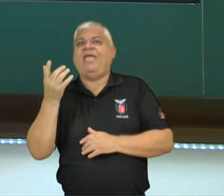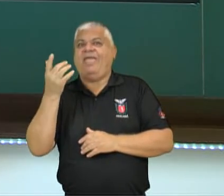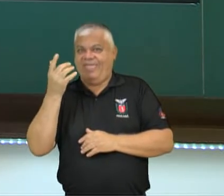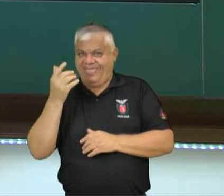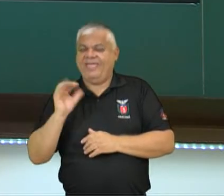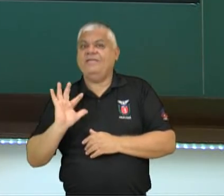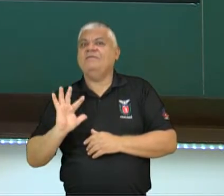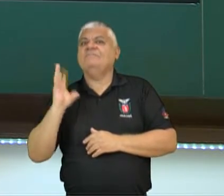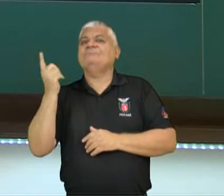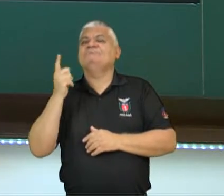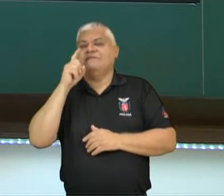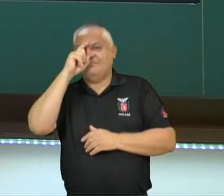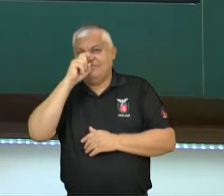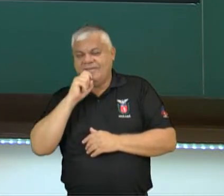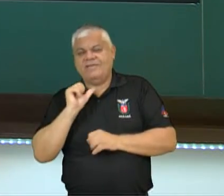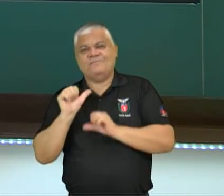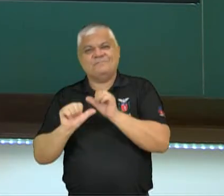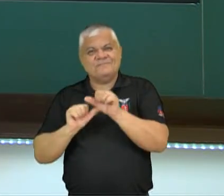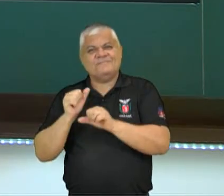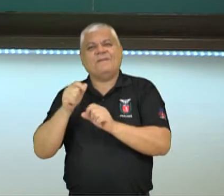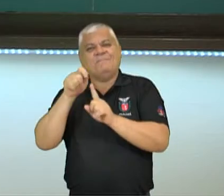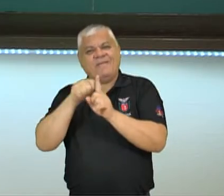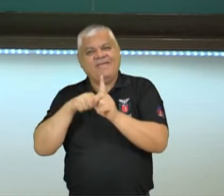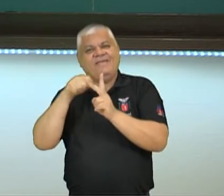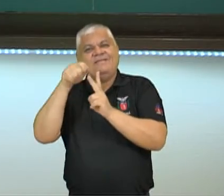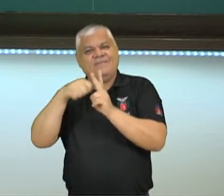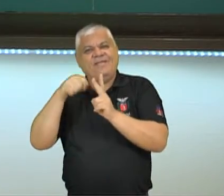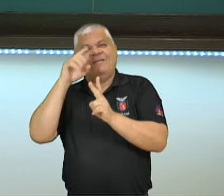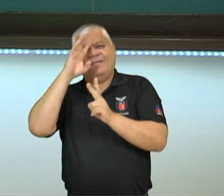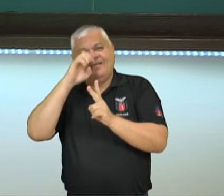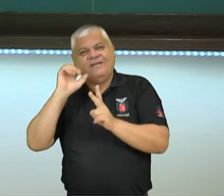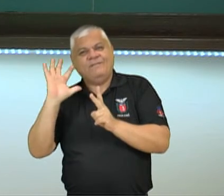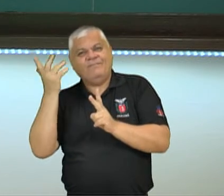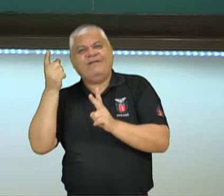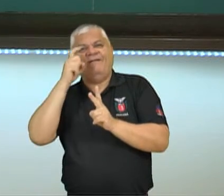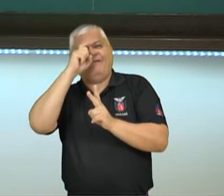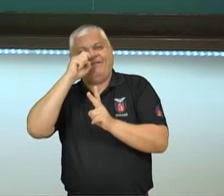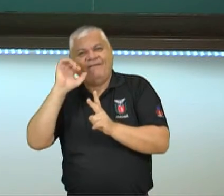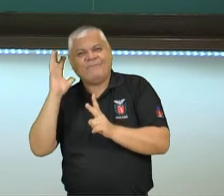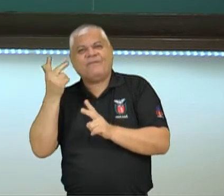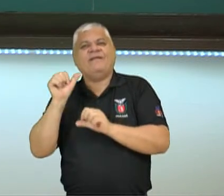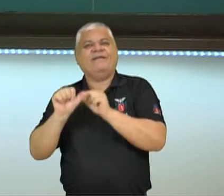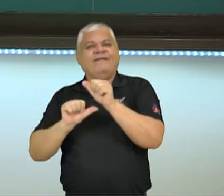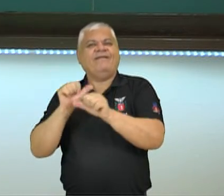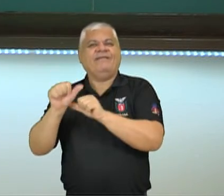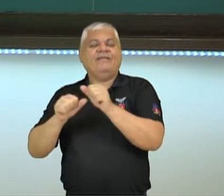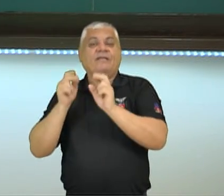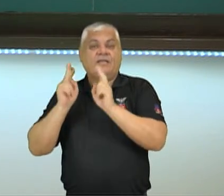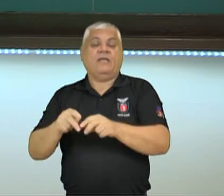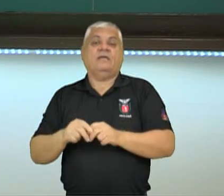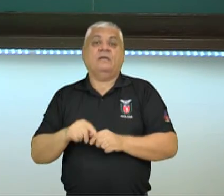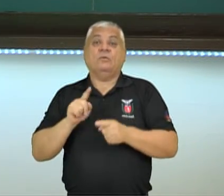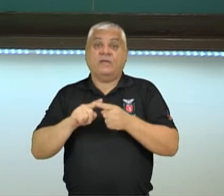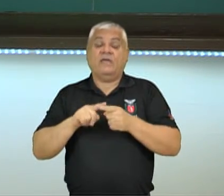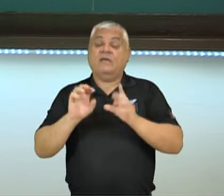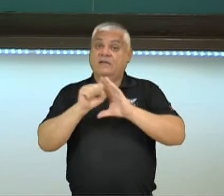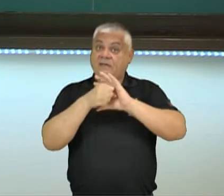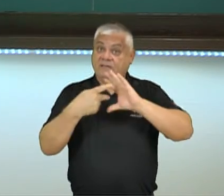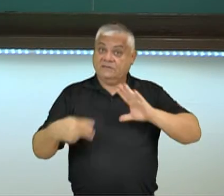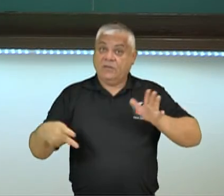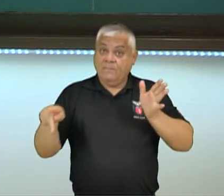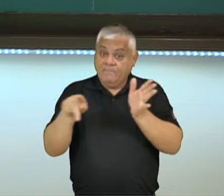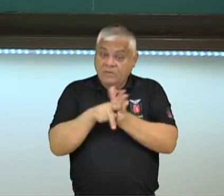ciclos menstruais, tá? Então, tudo isso, mudanças que nós vamos chamar de